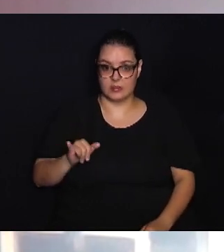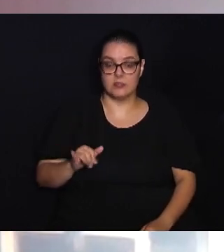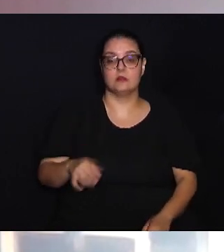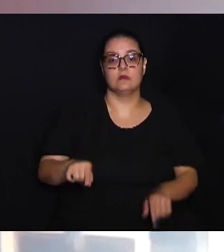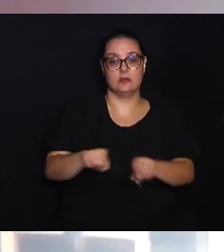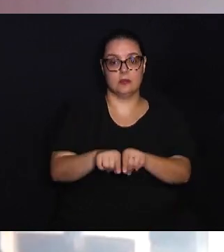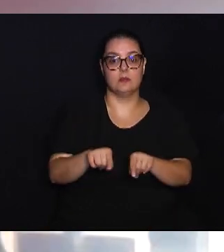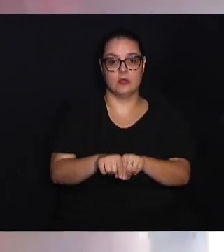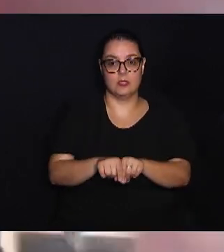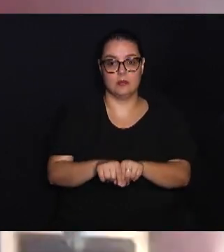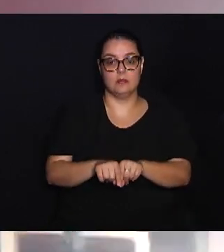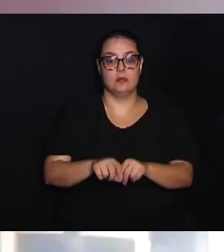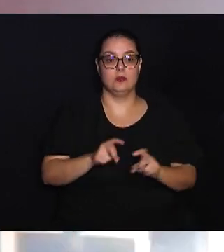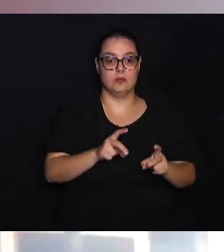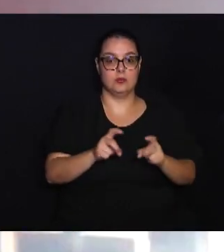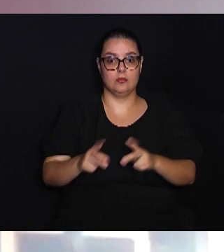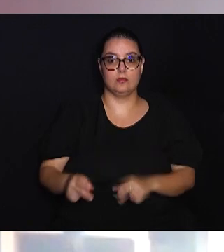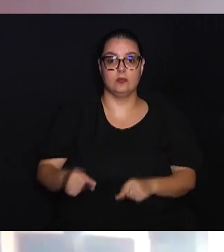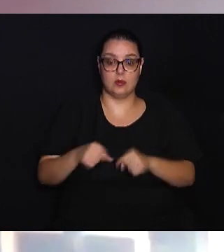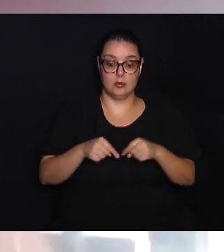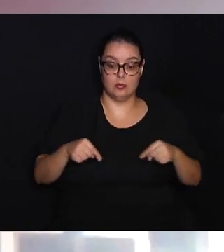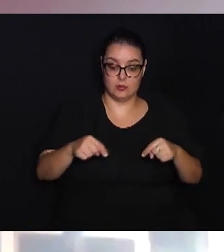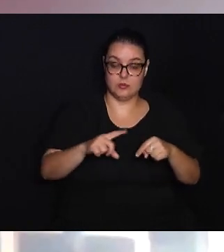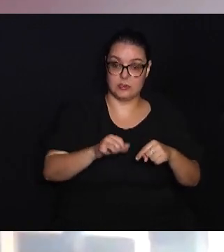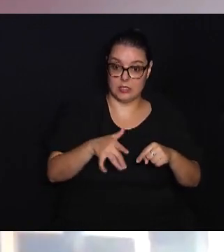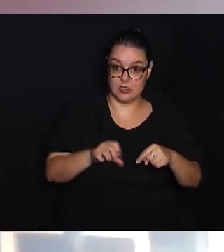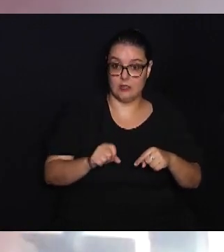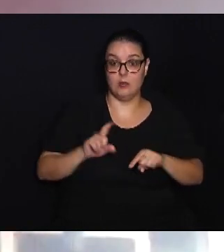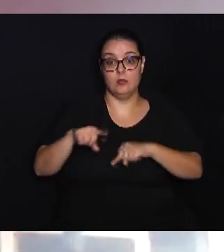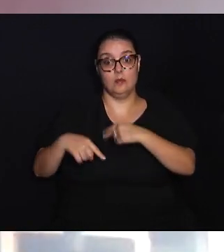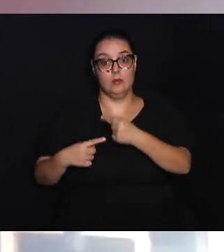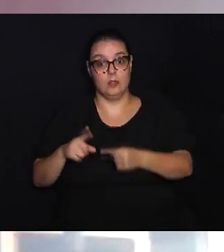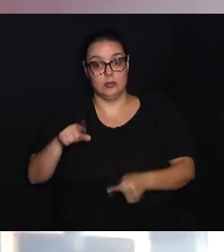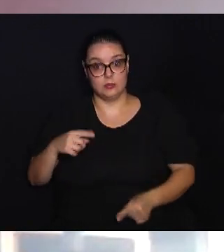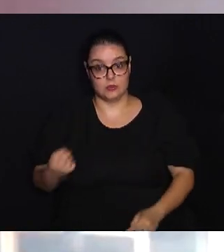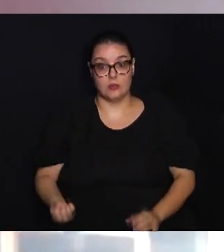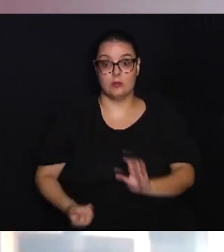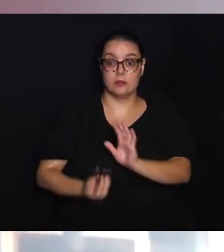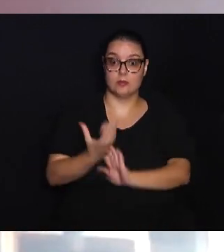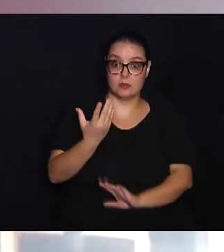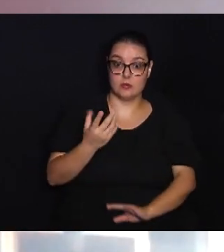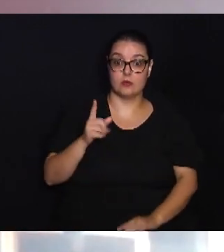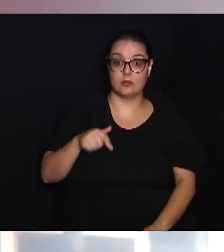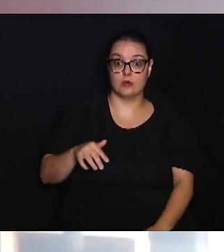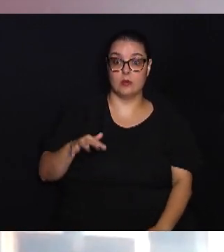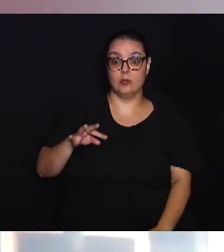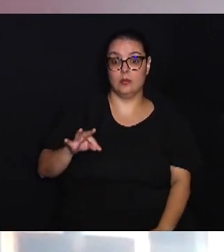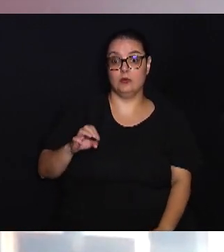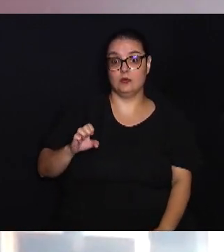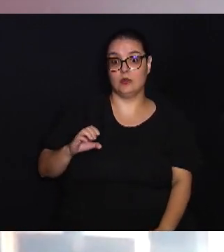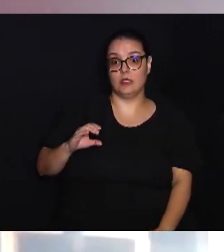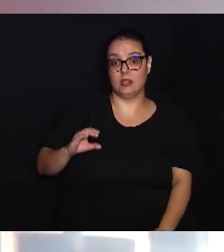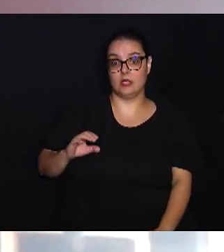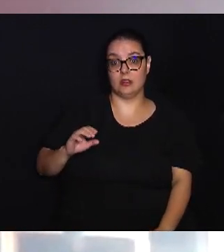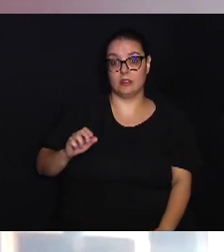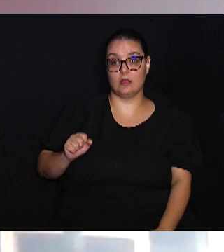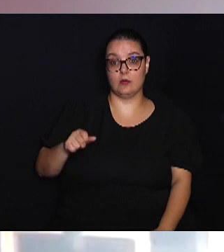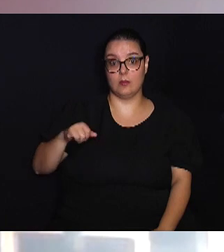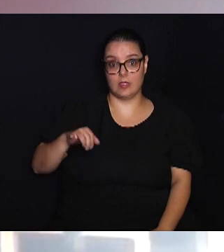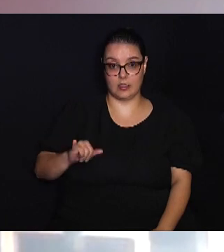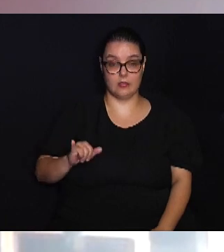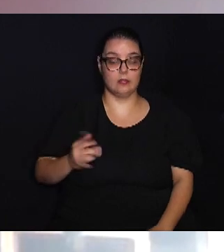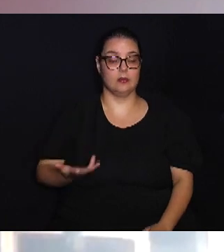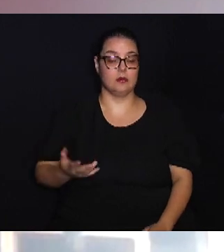também entre os seu canais de venda que é o salão outro canal muito importante que surgiu muito forte foi o takea a